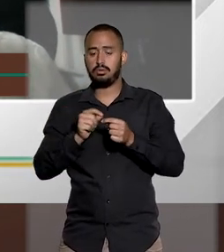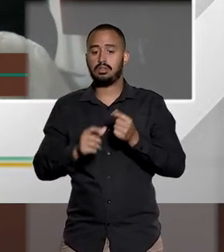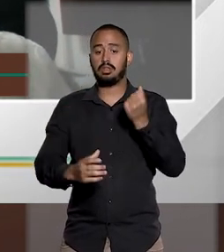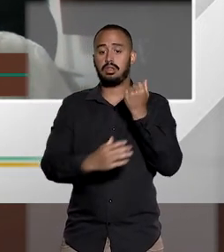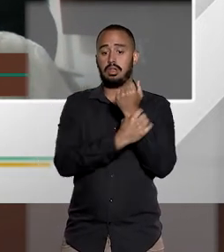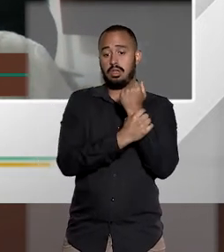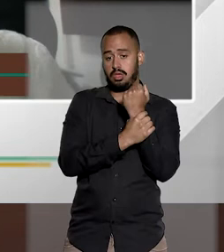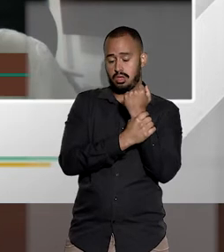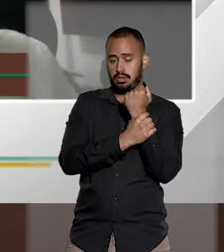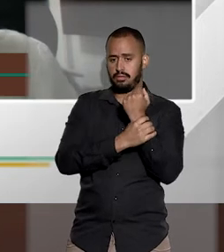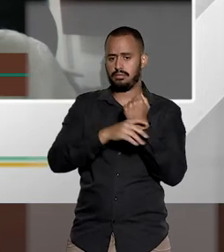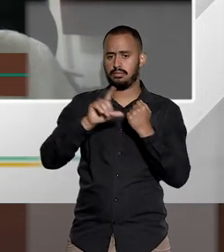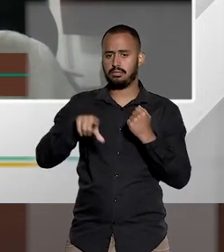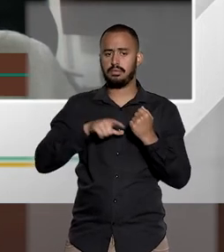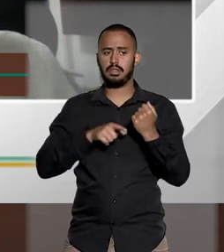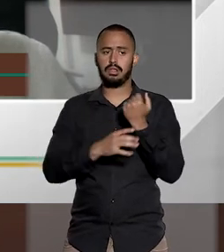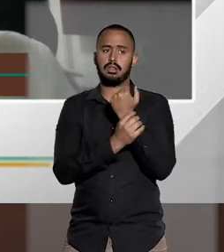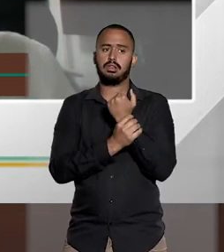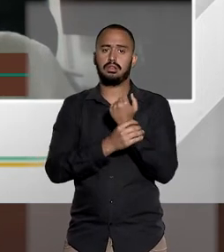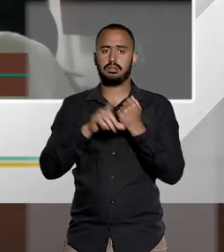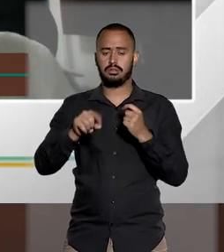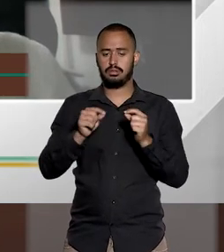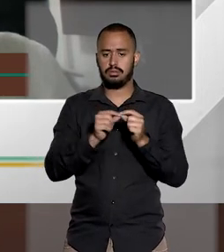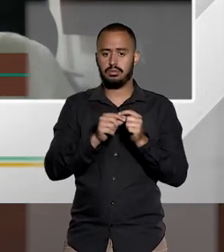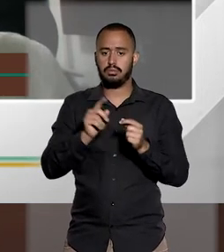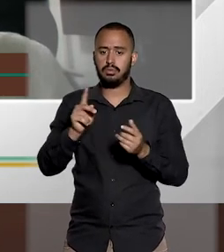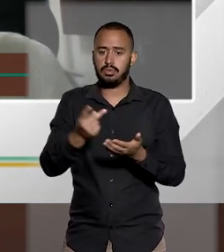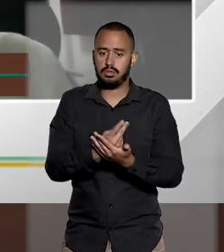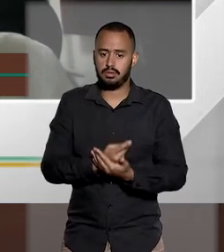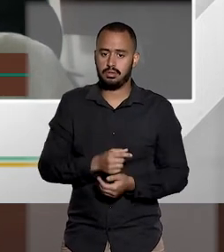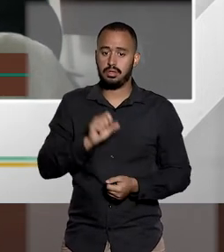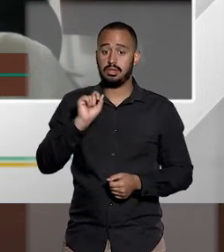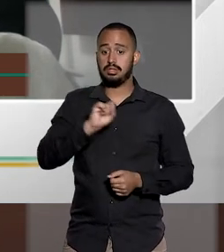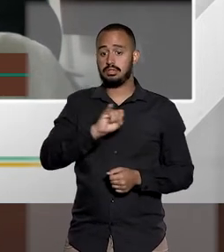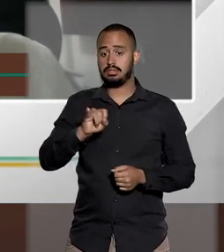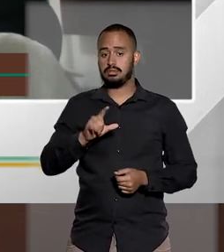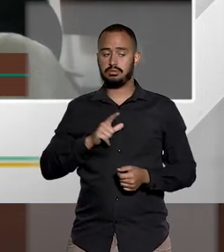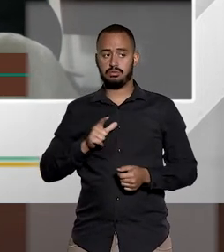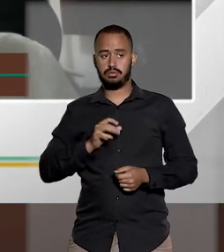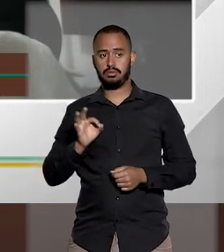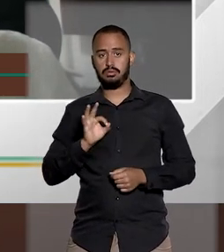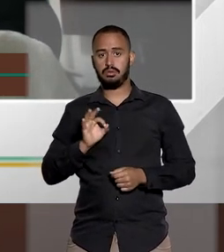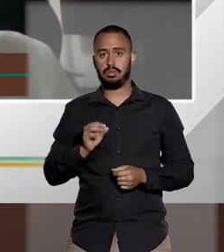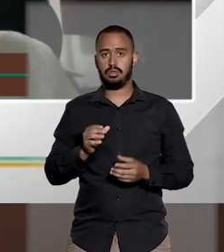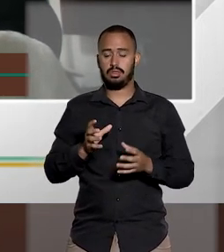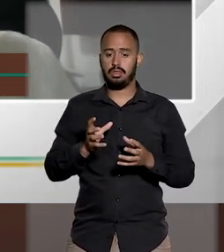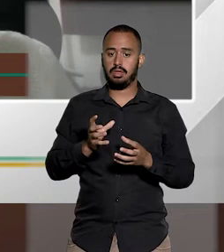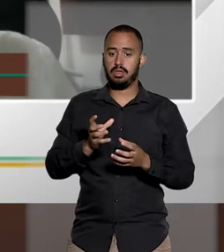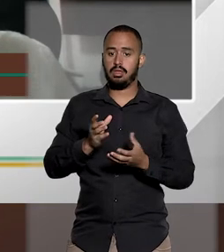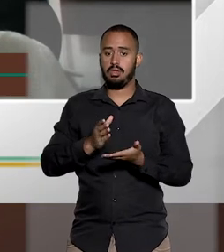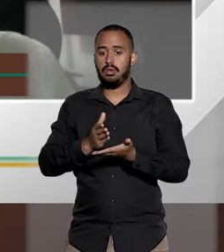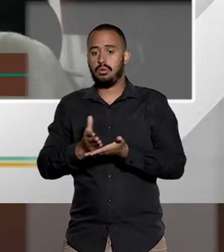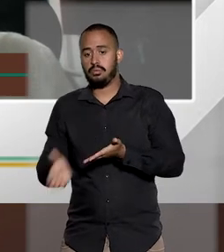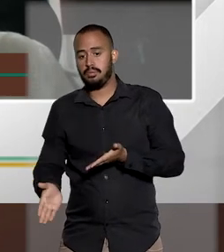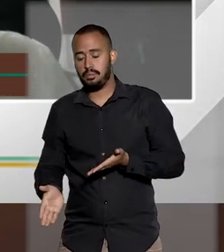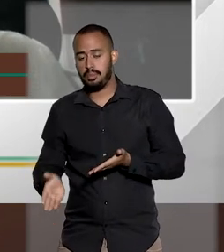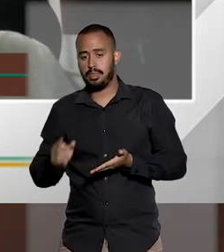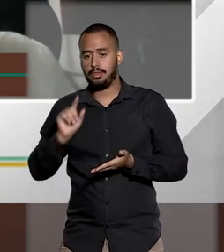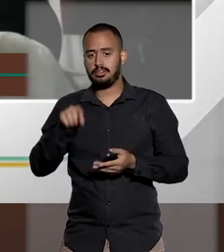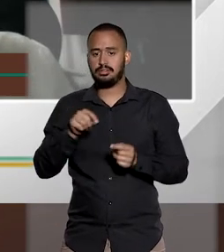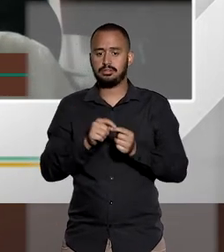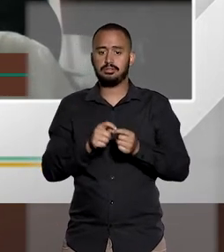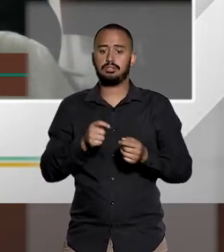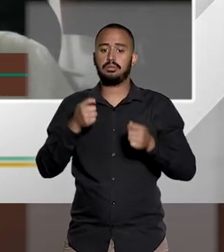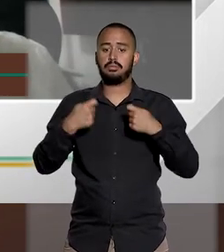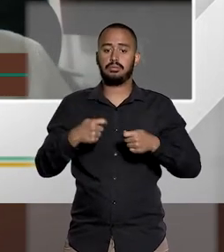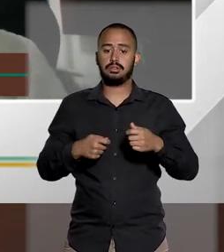ampla defesa. E mesmo que não houvesse esse dispositivo na lei de concessões, a ampla defesa seria obrigatória